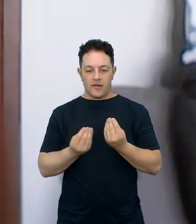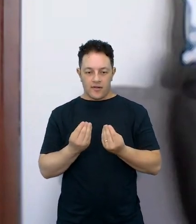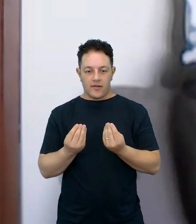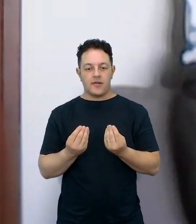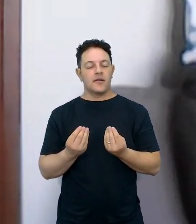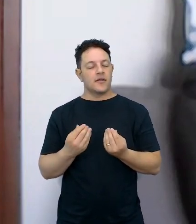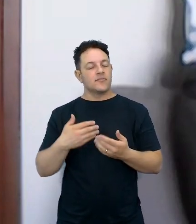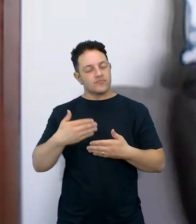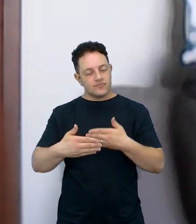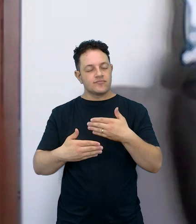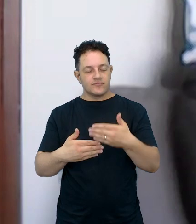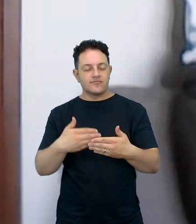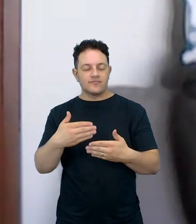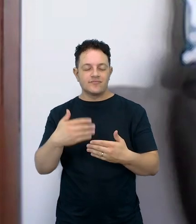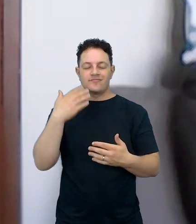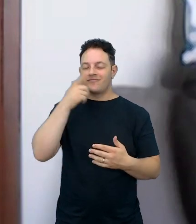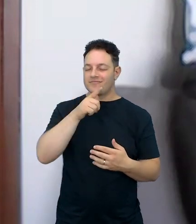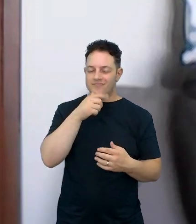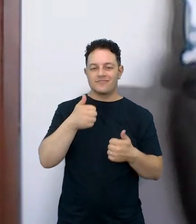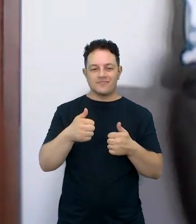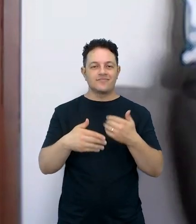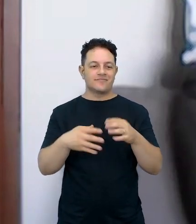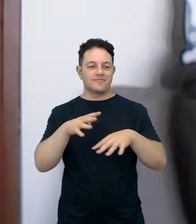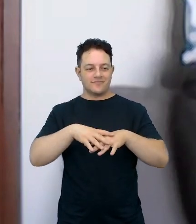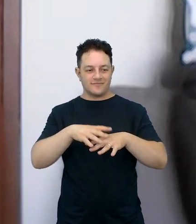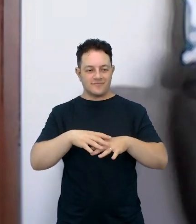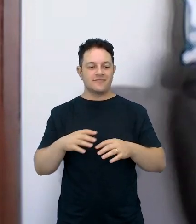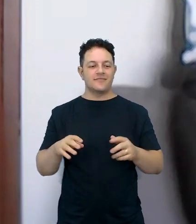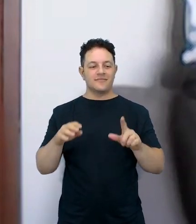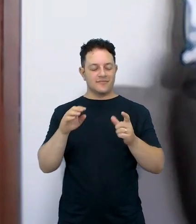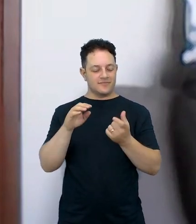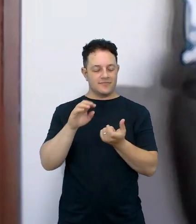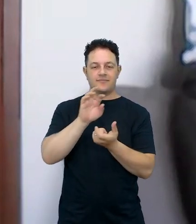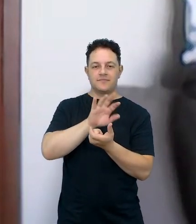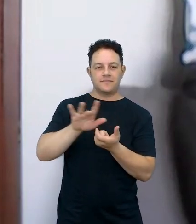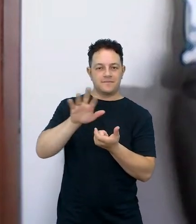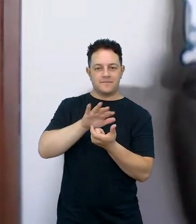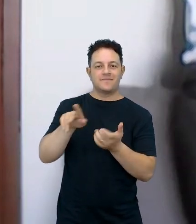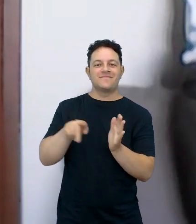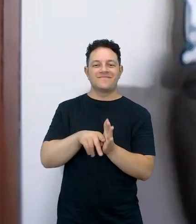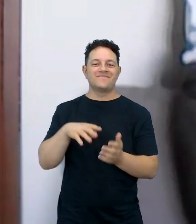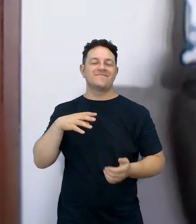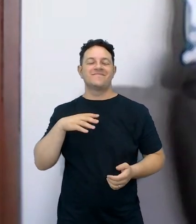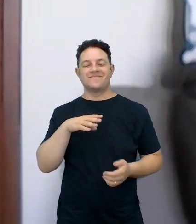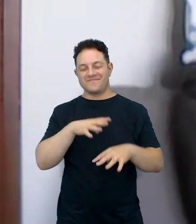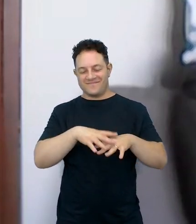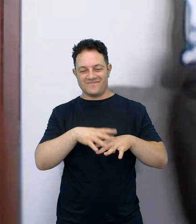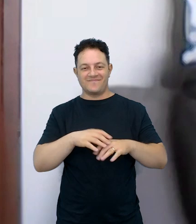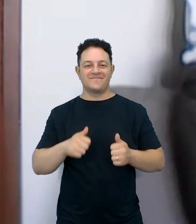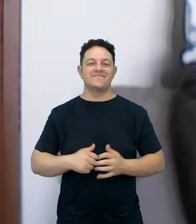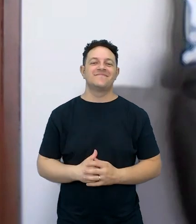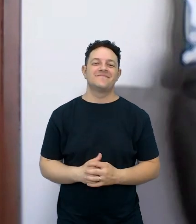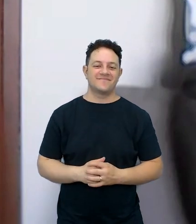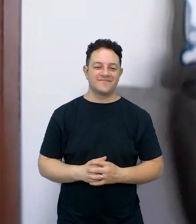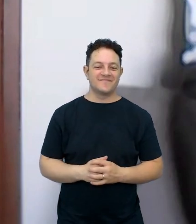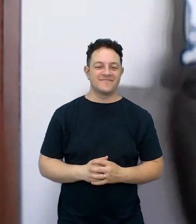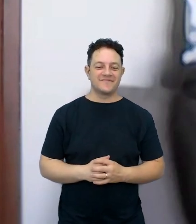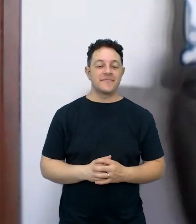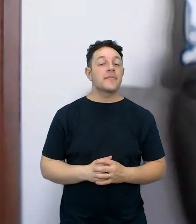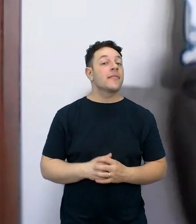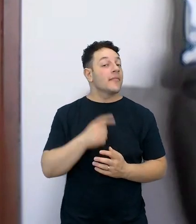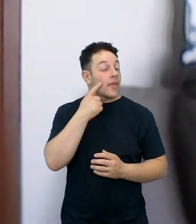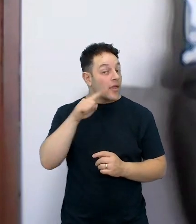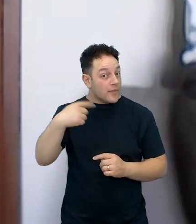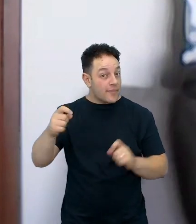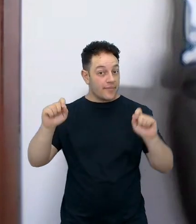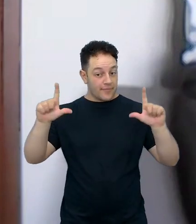gente estar trabalhando com letramento matemático, tá bom? Então, agora nós vamos para o próximo slide, que é aquilo que eu estava falando um pouquinho,